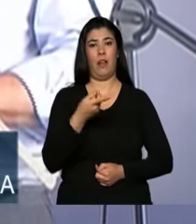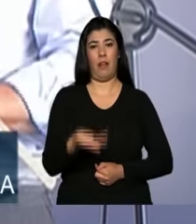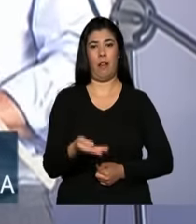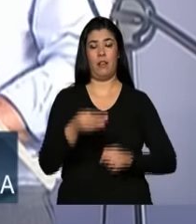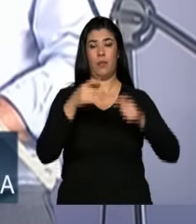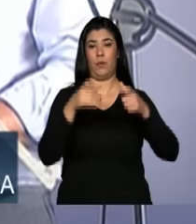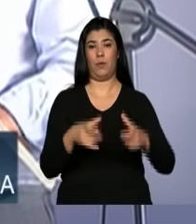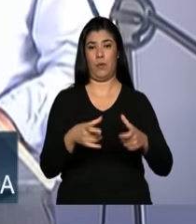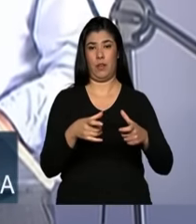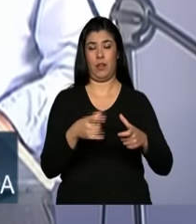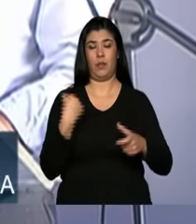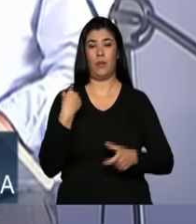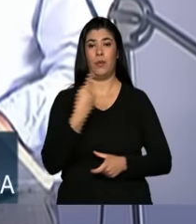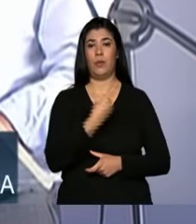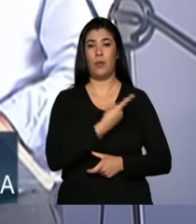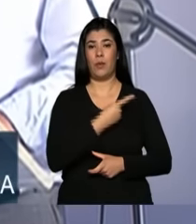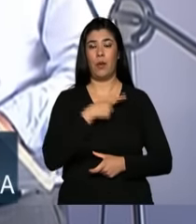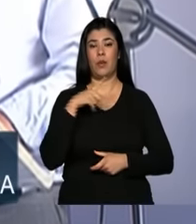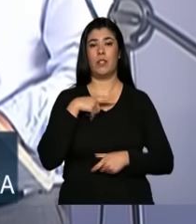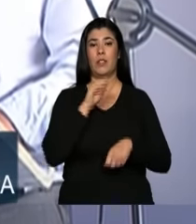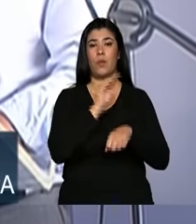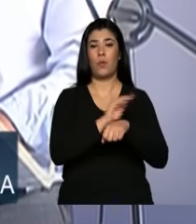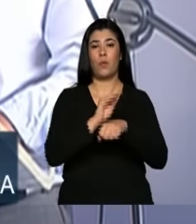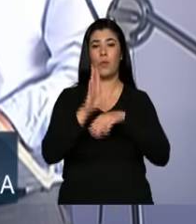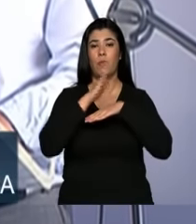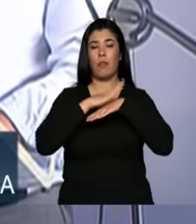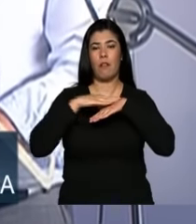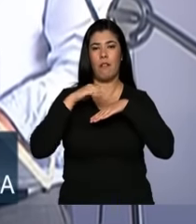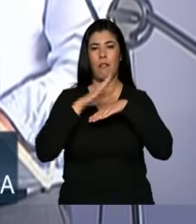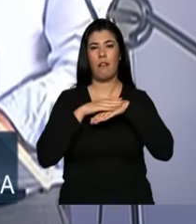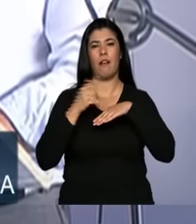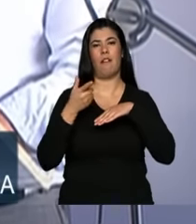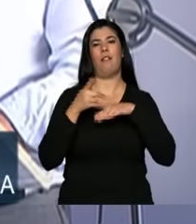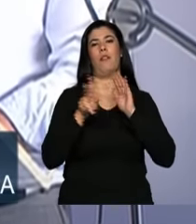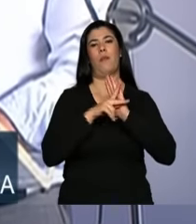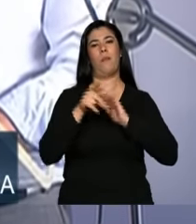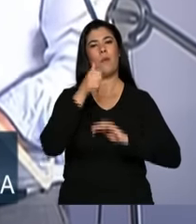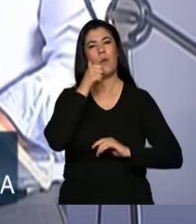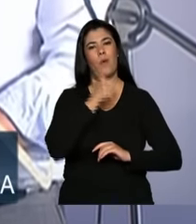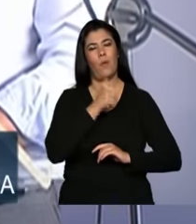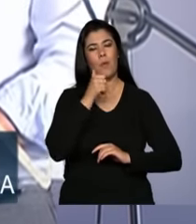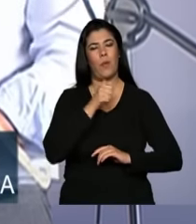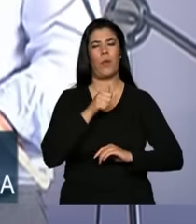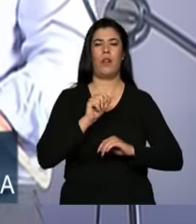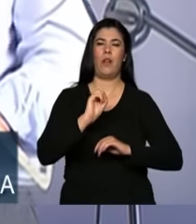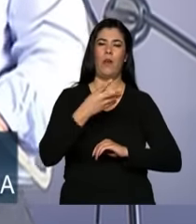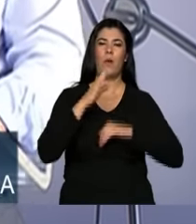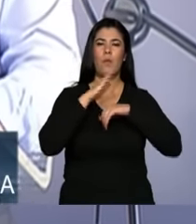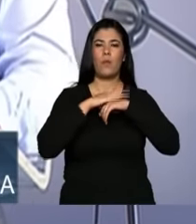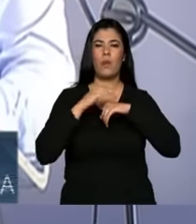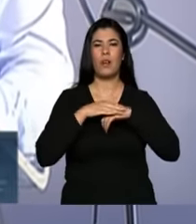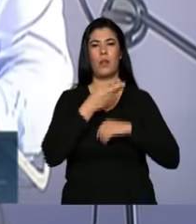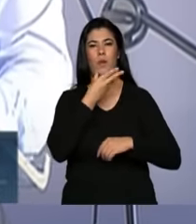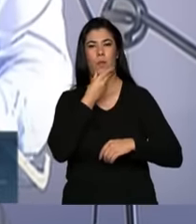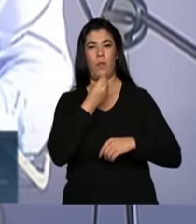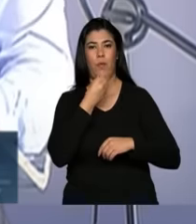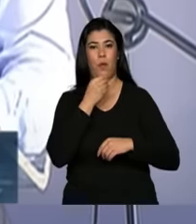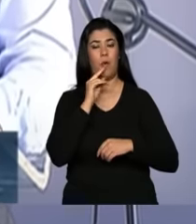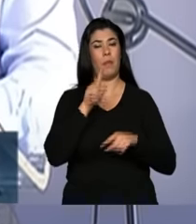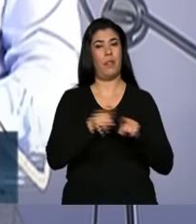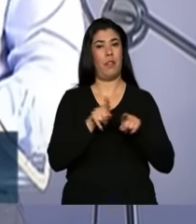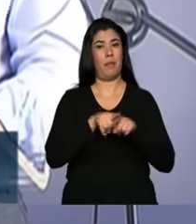lugar para a gente dar carinho à esposa, ao esposo, para dar